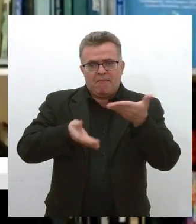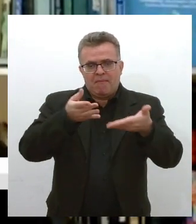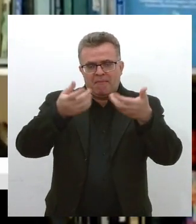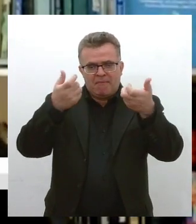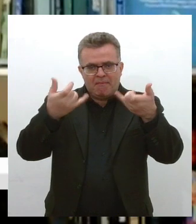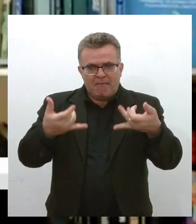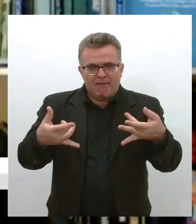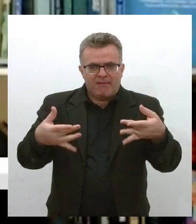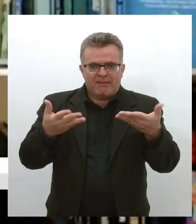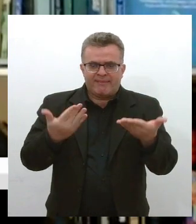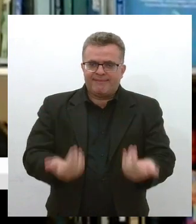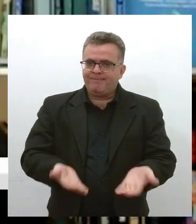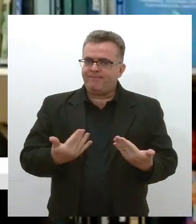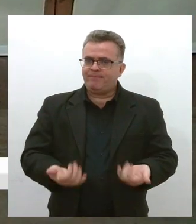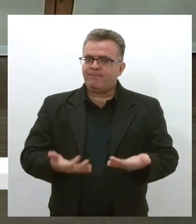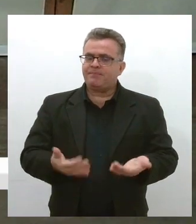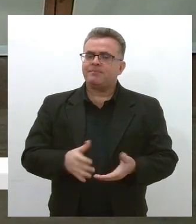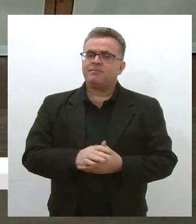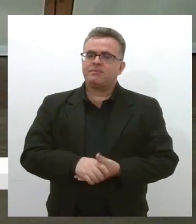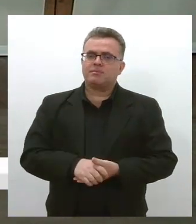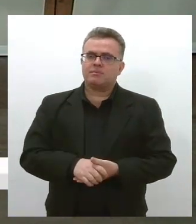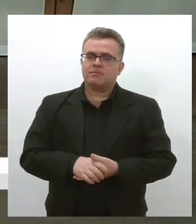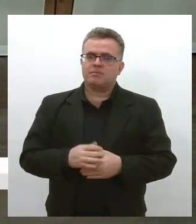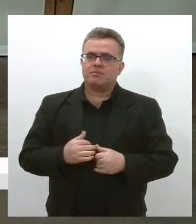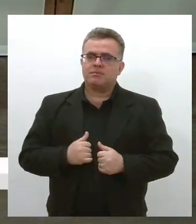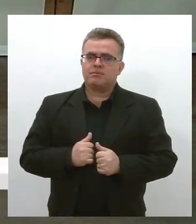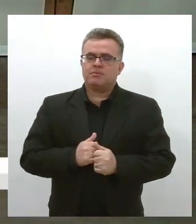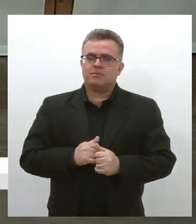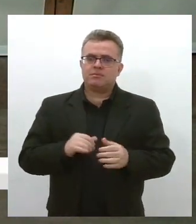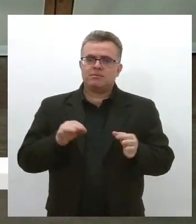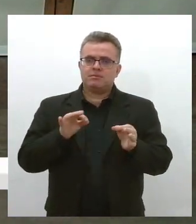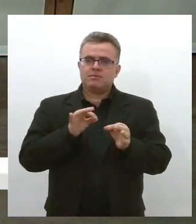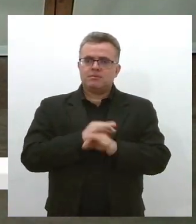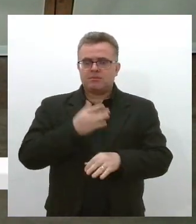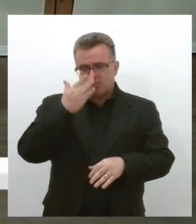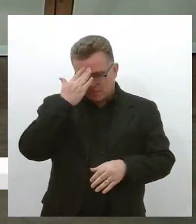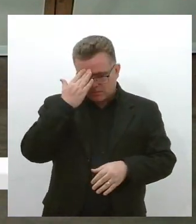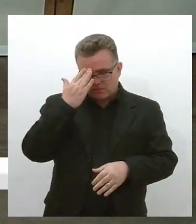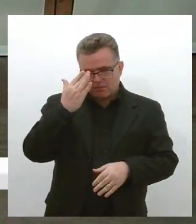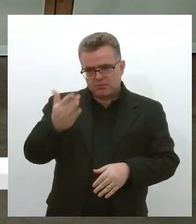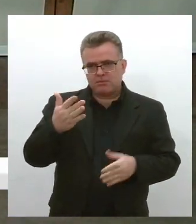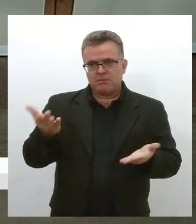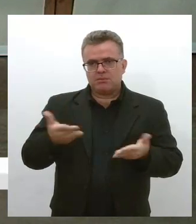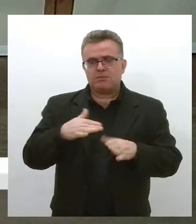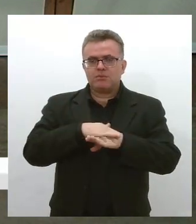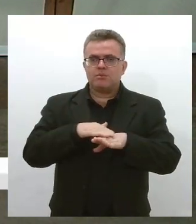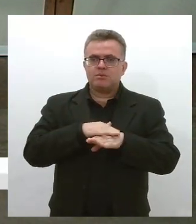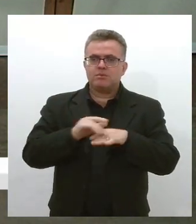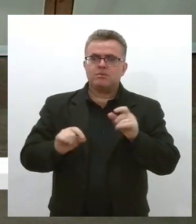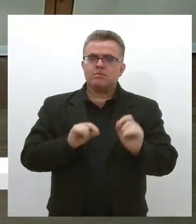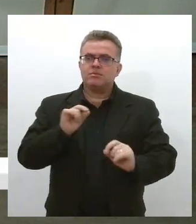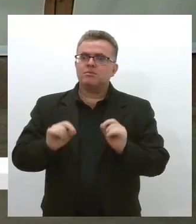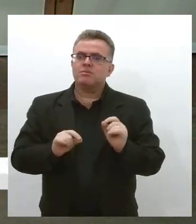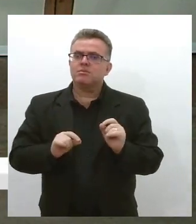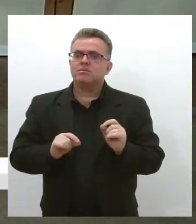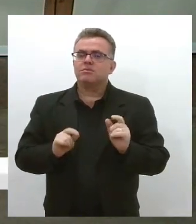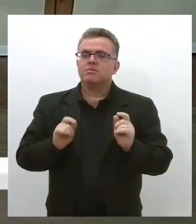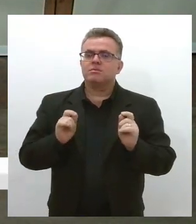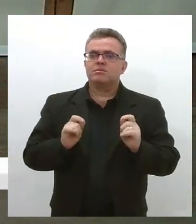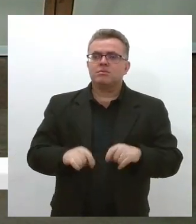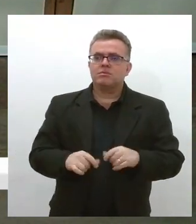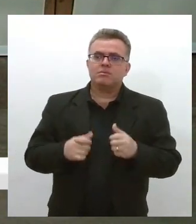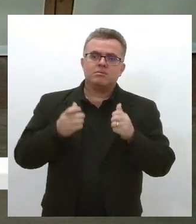digamos assim. Bom, Ana Paula, muito obrigada pela conversa de hoje. Acho que tocar um pouco nesse